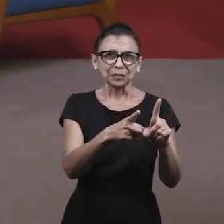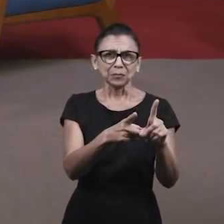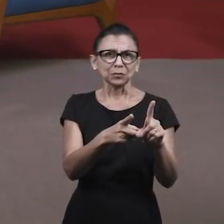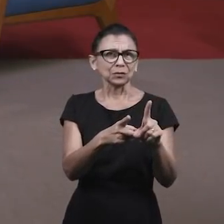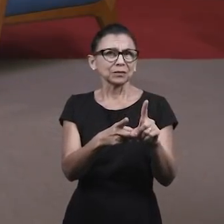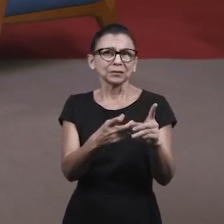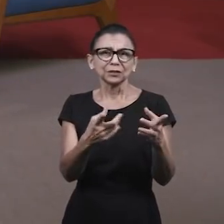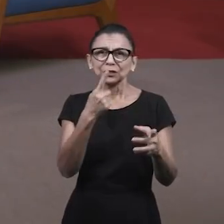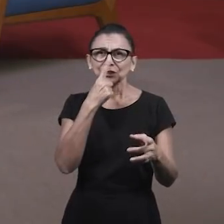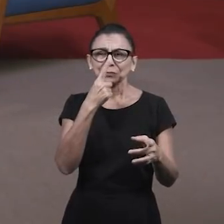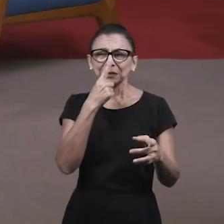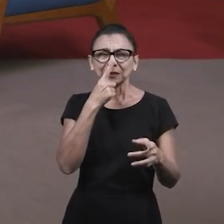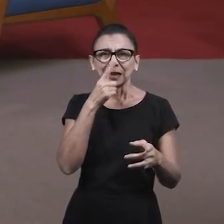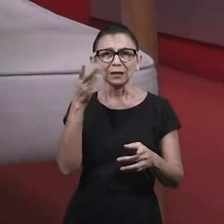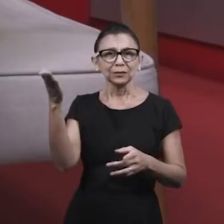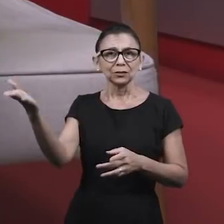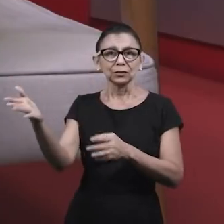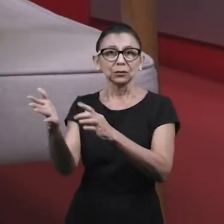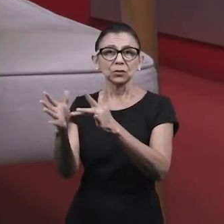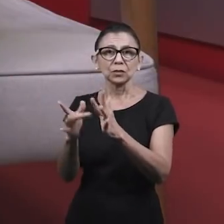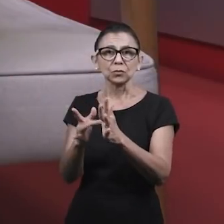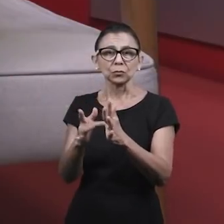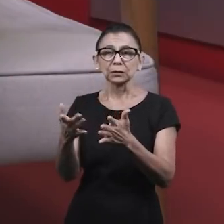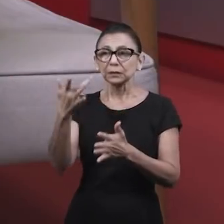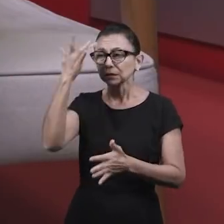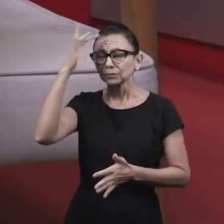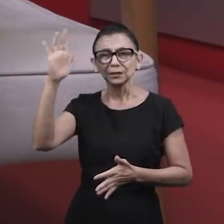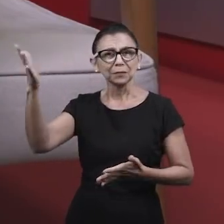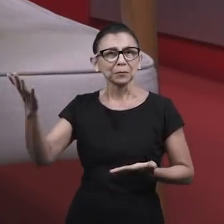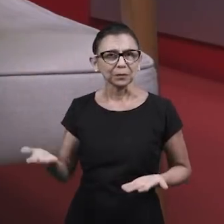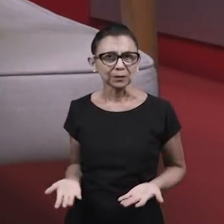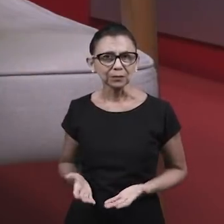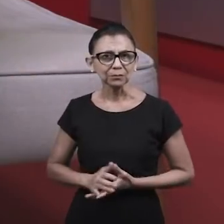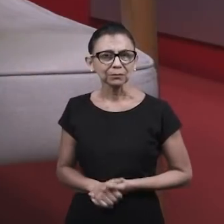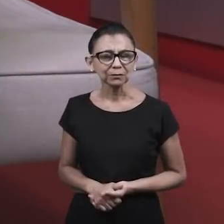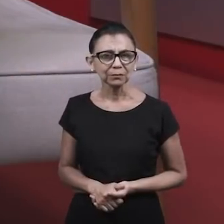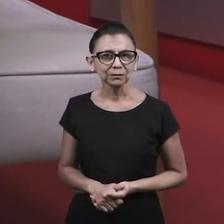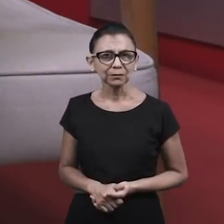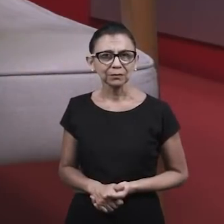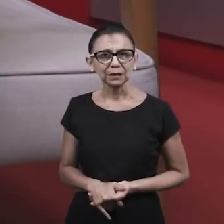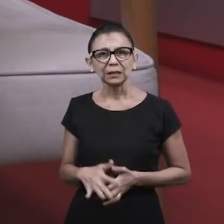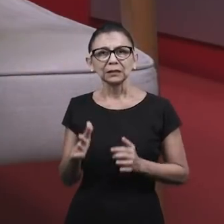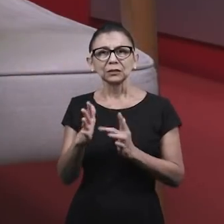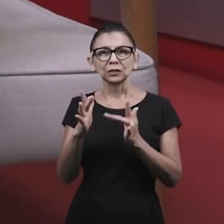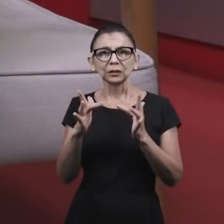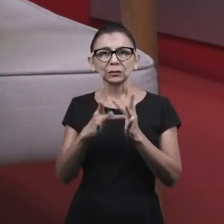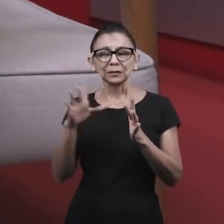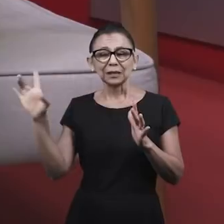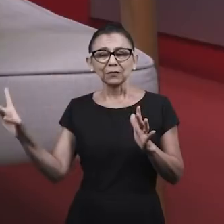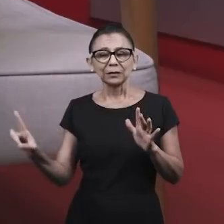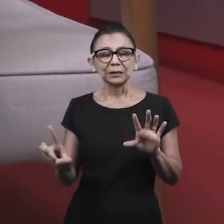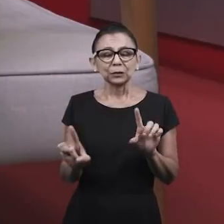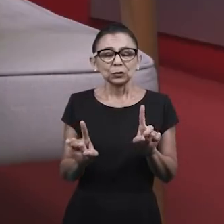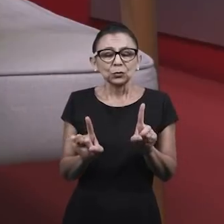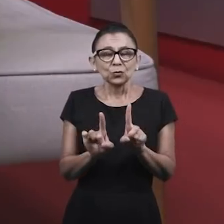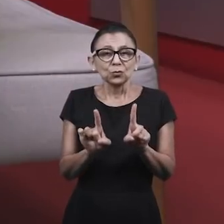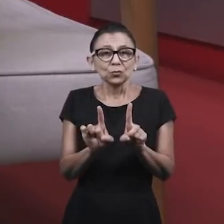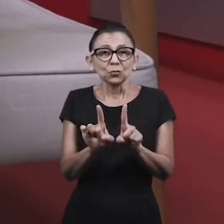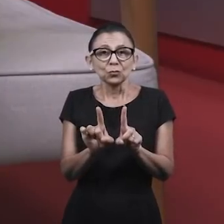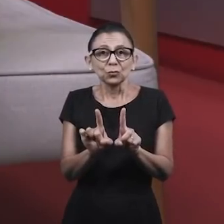o mar lhe obedecem? Qual o contexto e qual a aplicação profética desse texto para nós? Então, olha